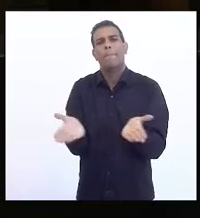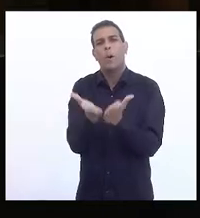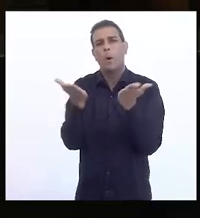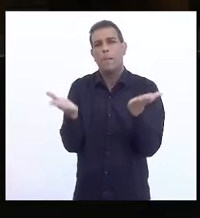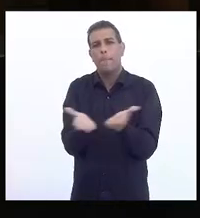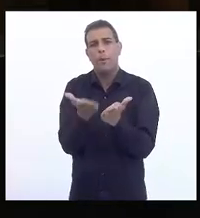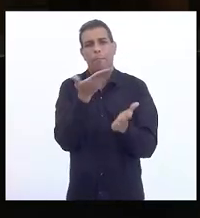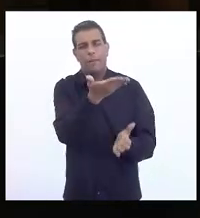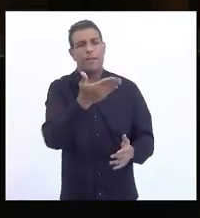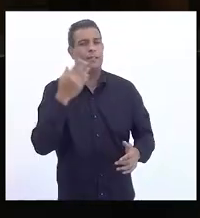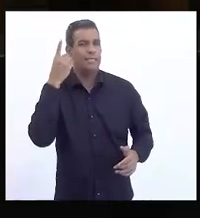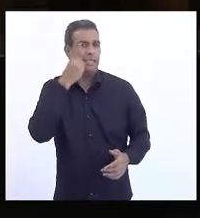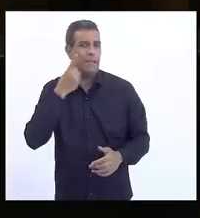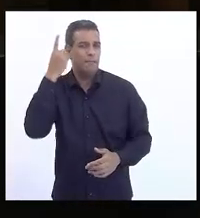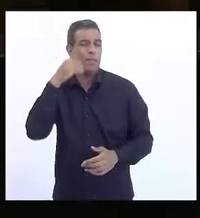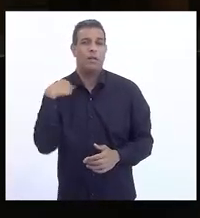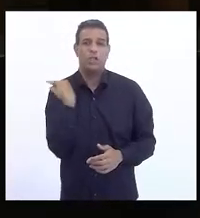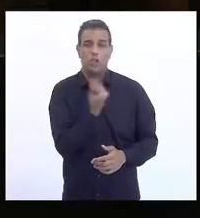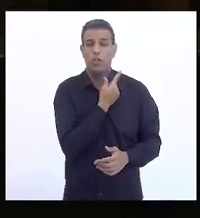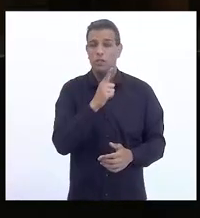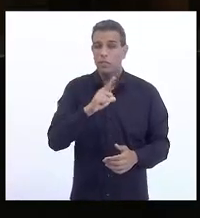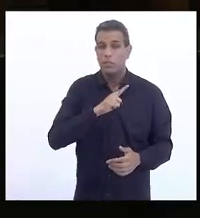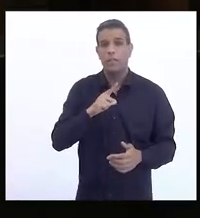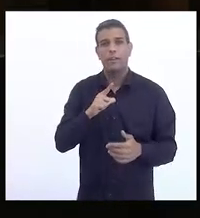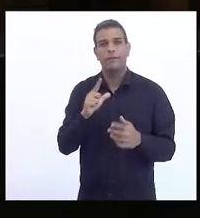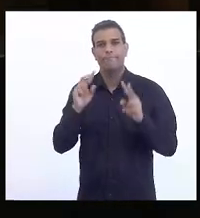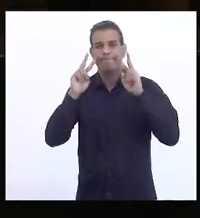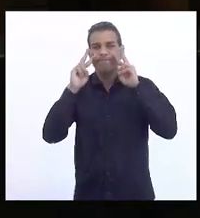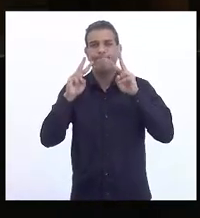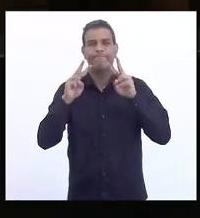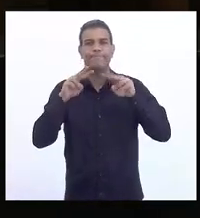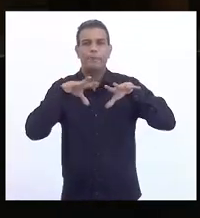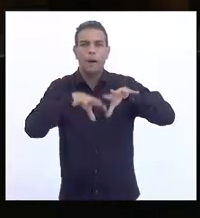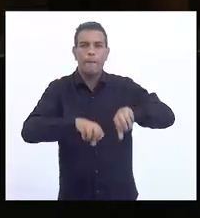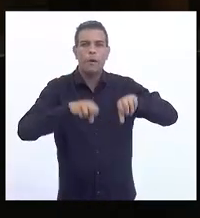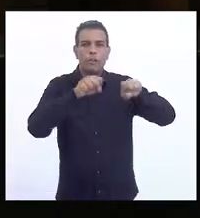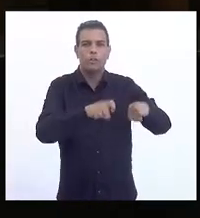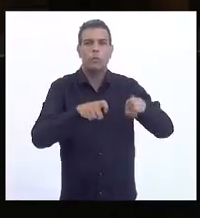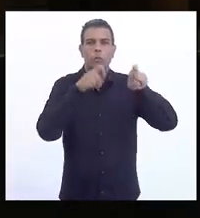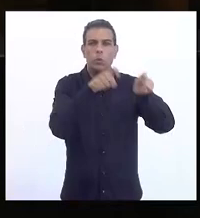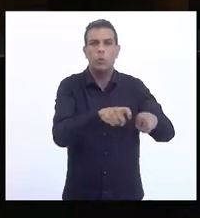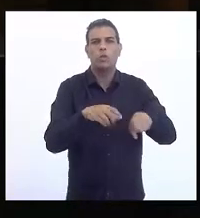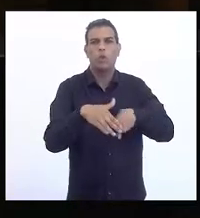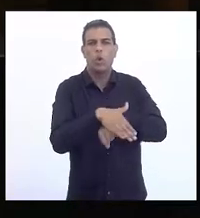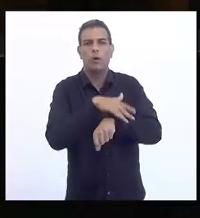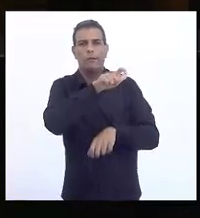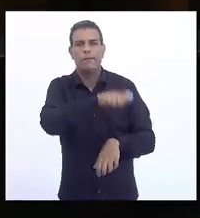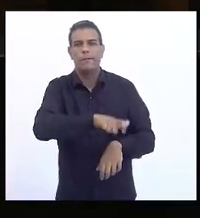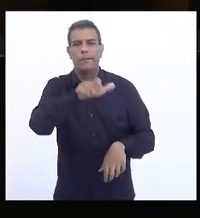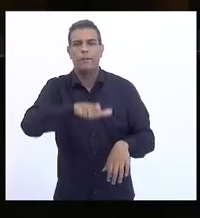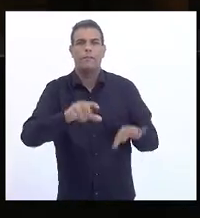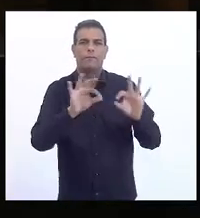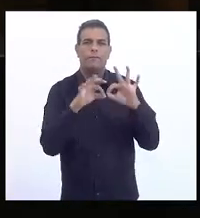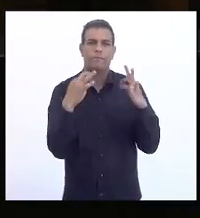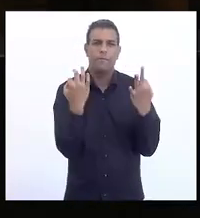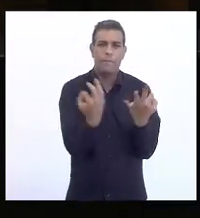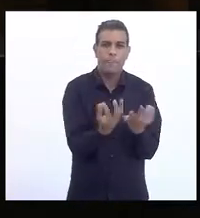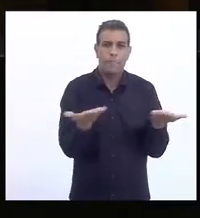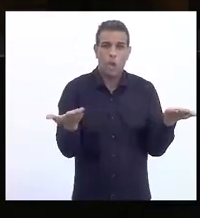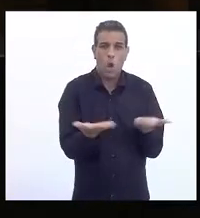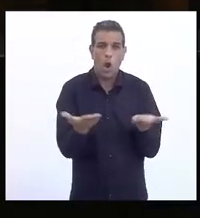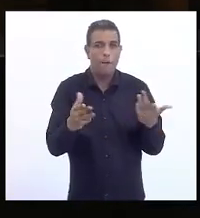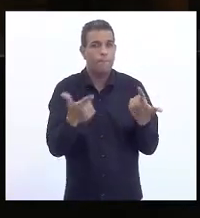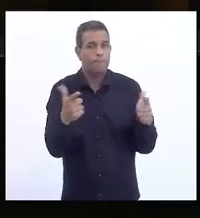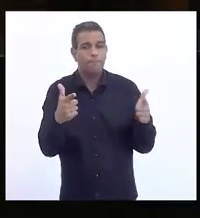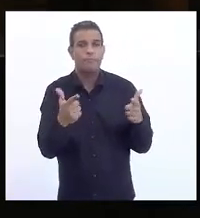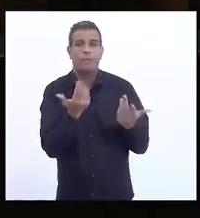Pobreza, deputada, temos ido ao interior do Rio de Janeiro e conversado com famílias que hoje não têm